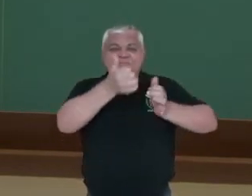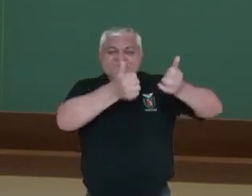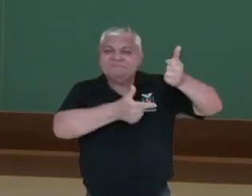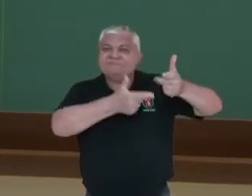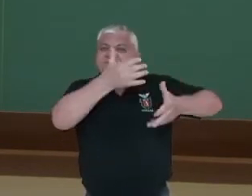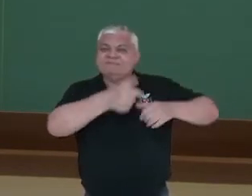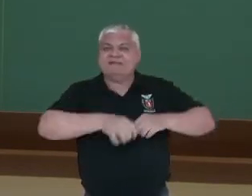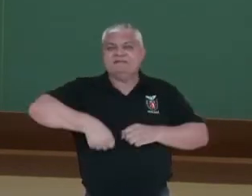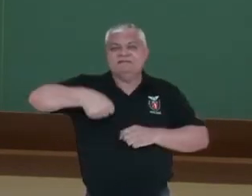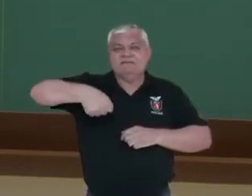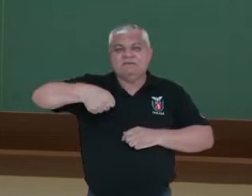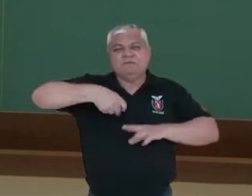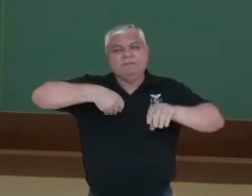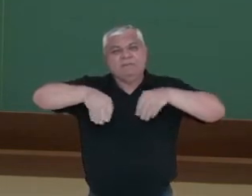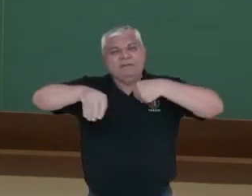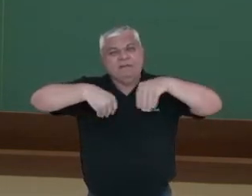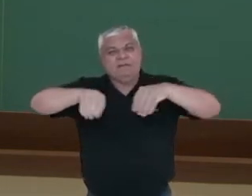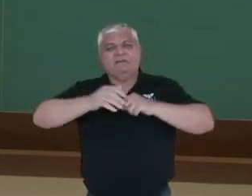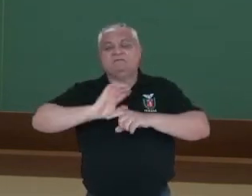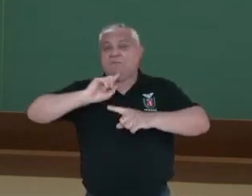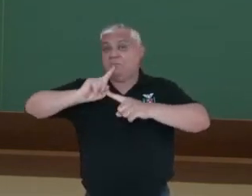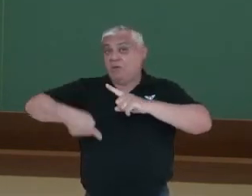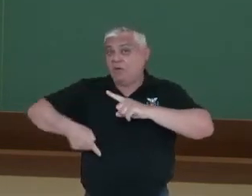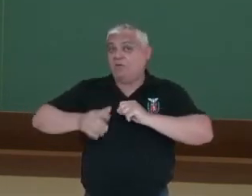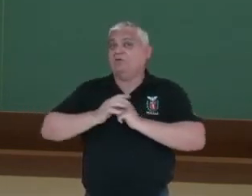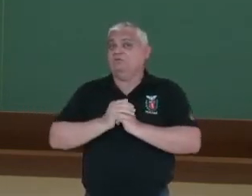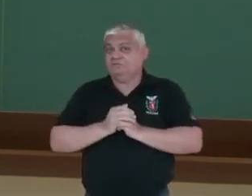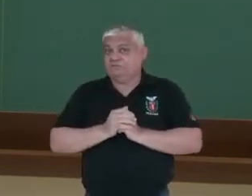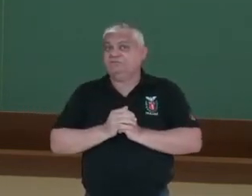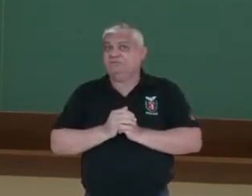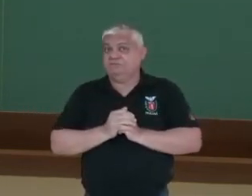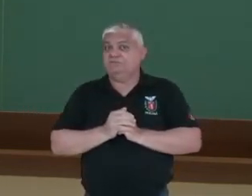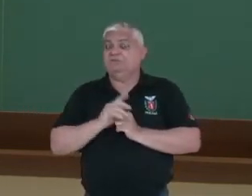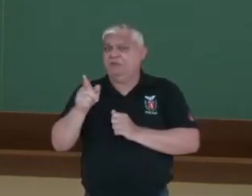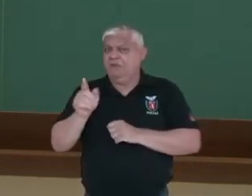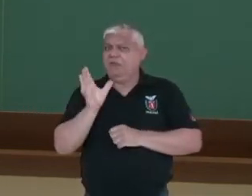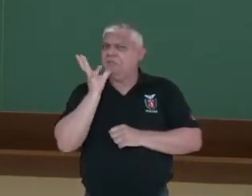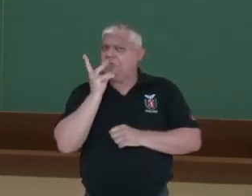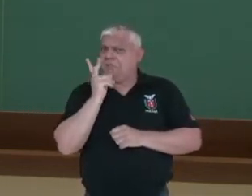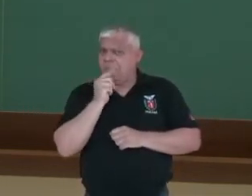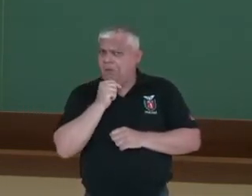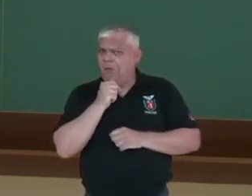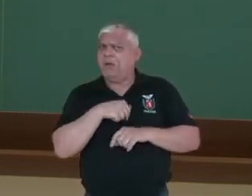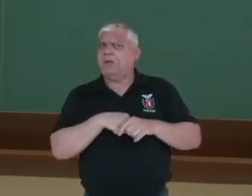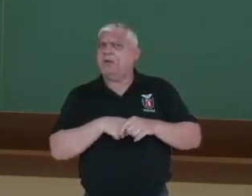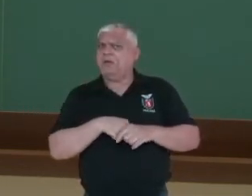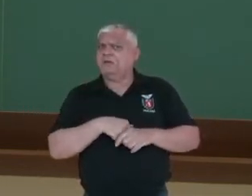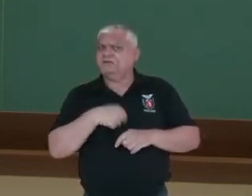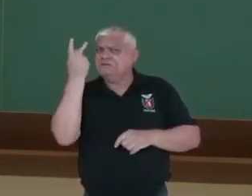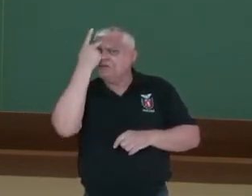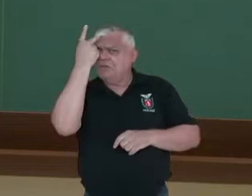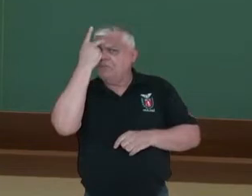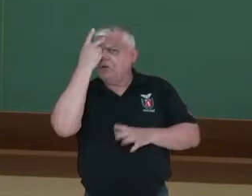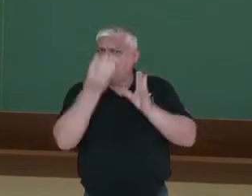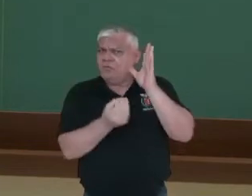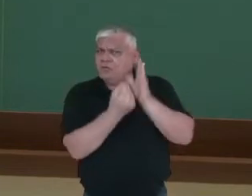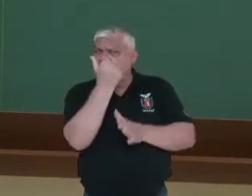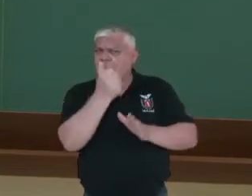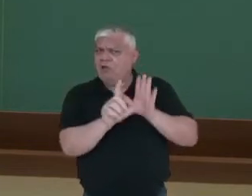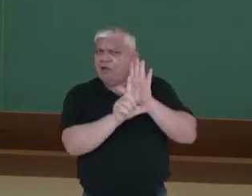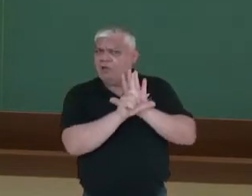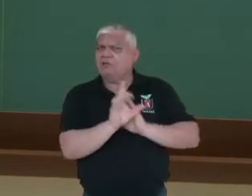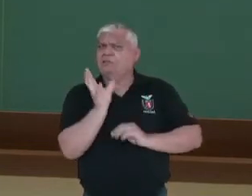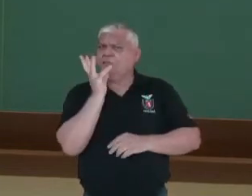das sacolas plásticas, da proibição, ela fala que foi tardia, mas é bom. Então, esse é o assunto que